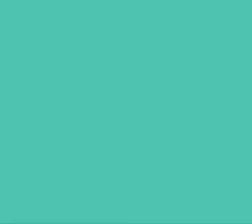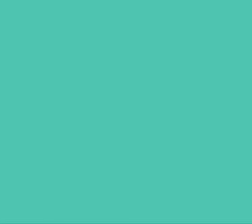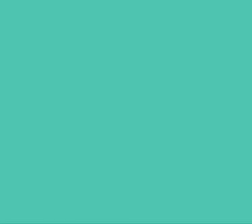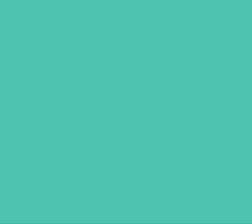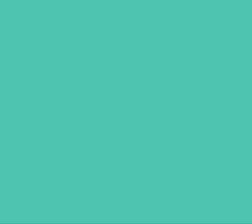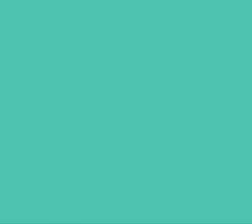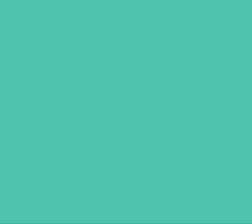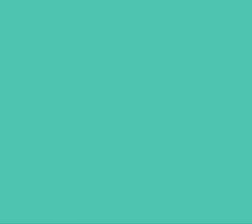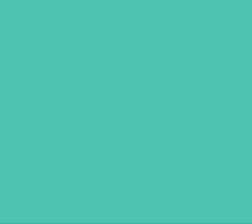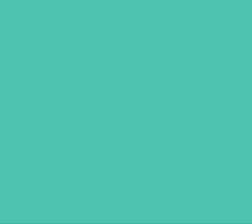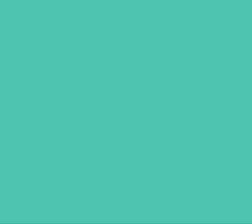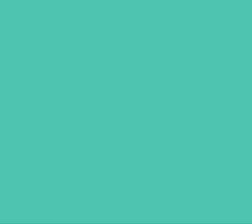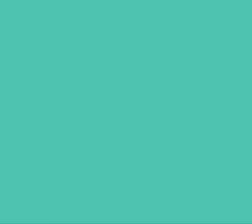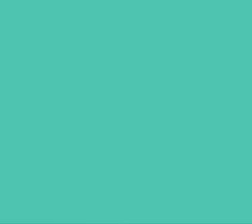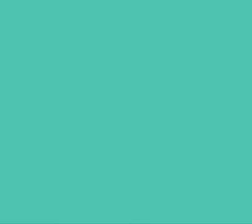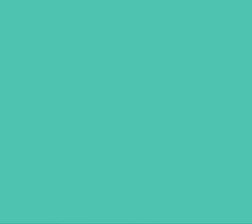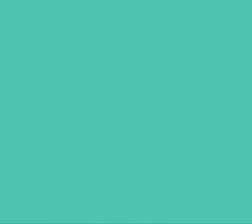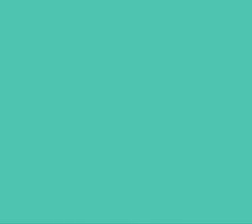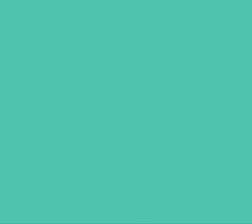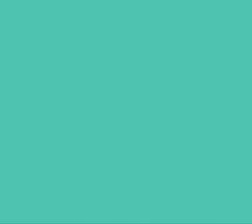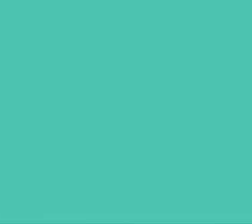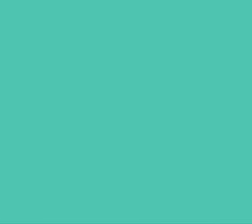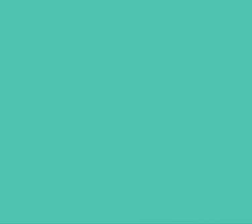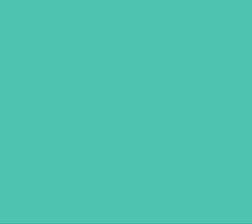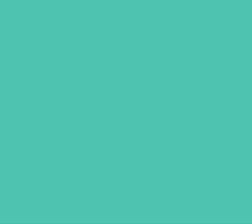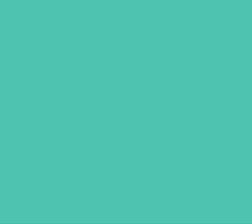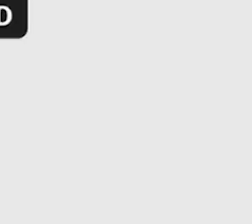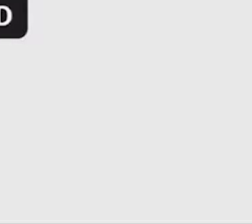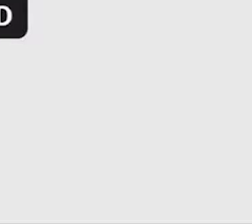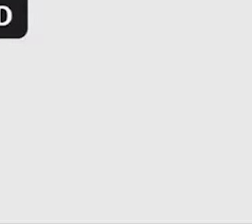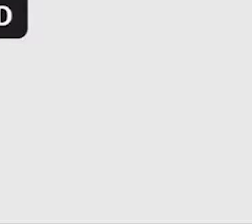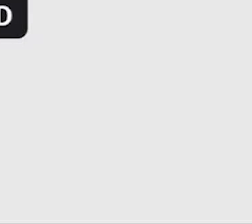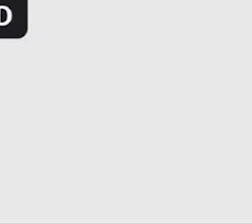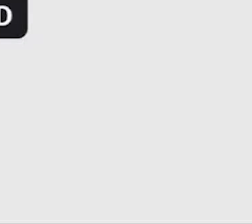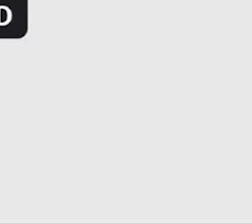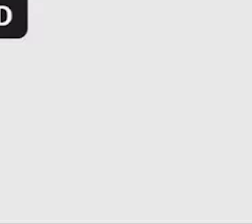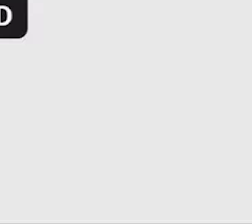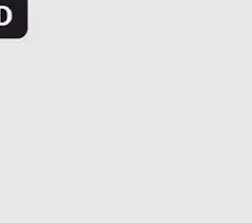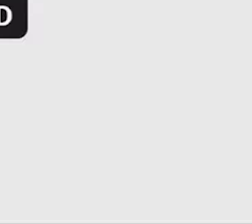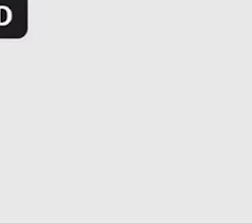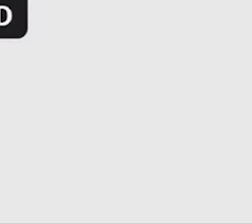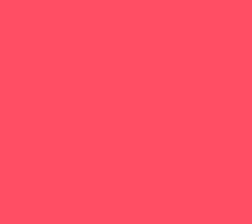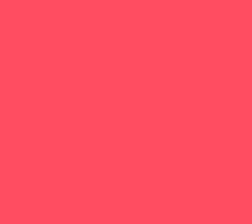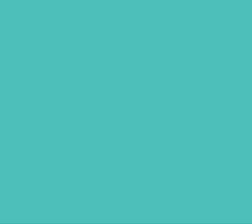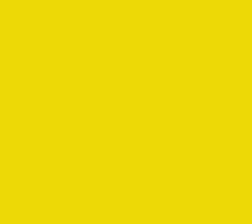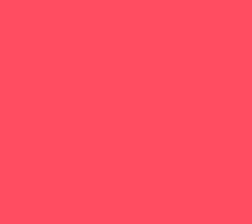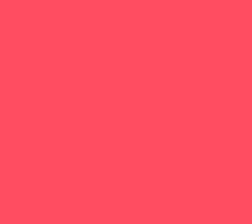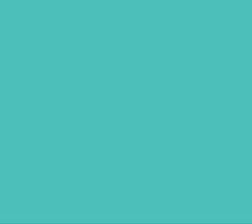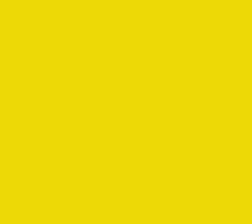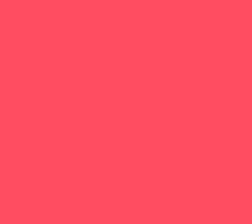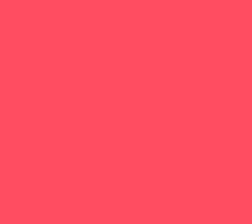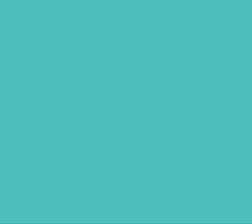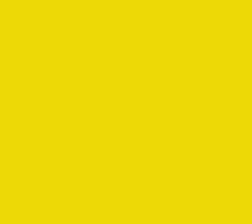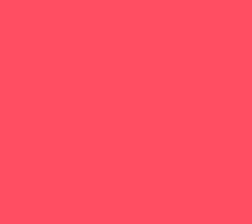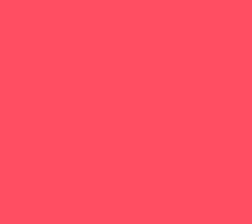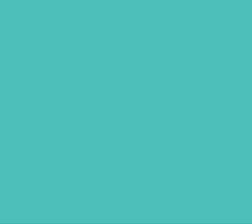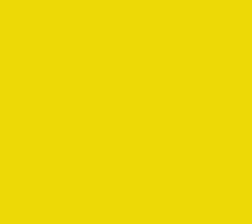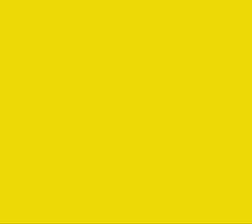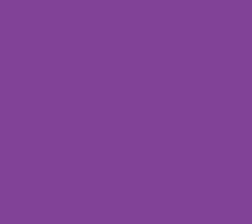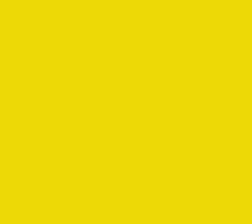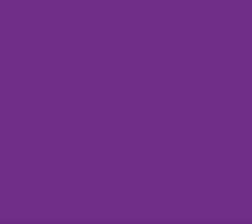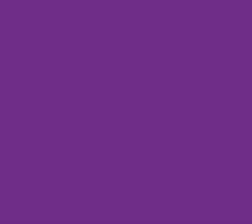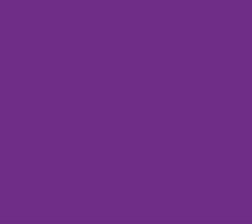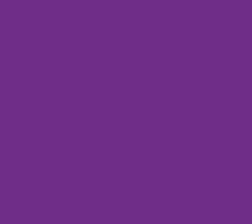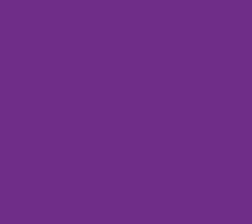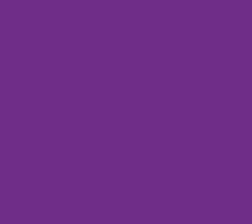100%. Tem entre 15 e 29 anos? Tem um número NIS? Então é só baixar o aplicativo, fazer o cadastro e sair usando. ID Jovem. Aí eu vi